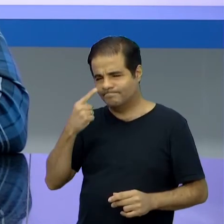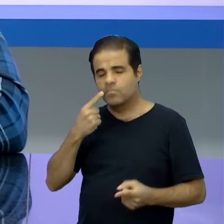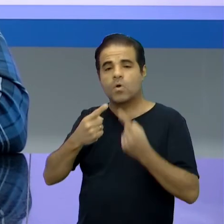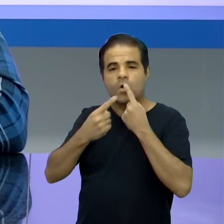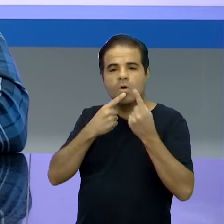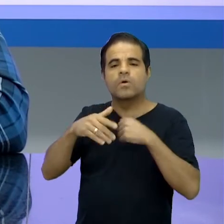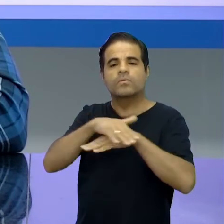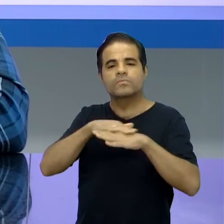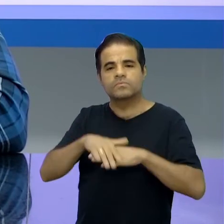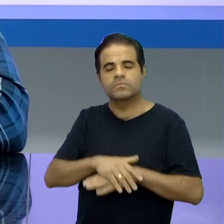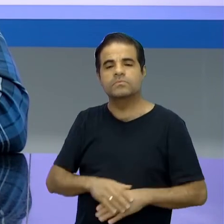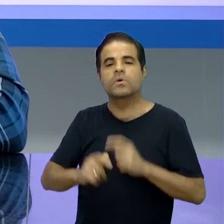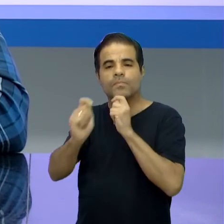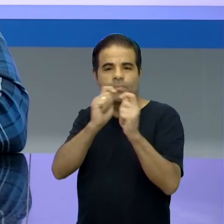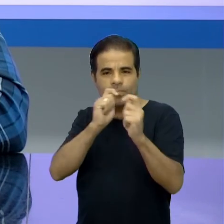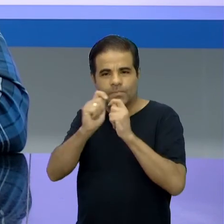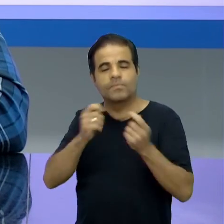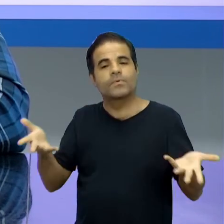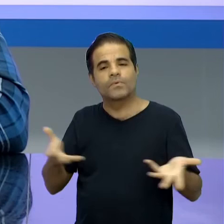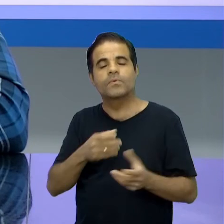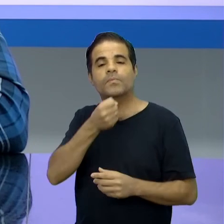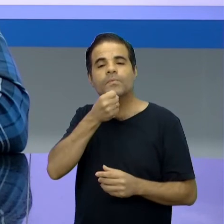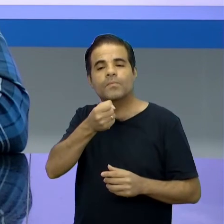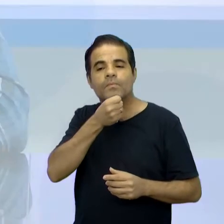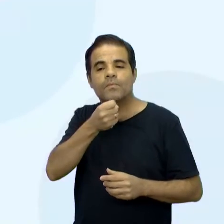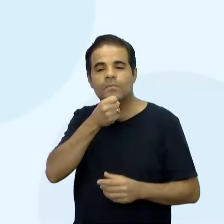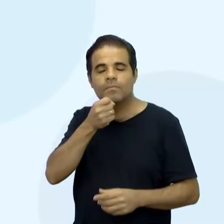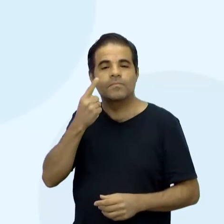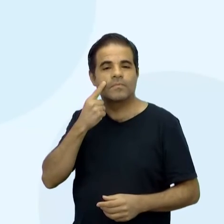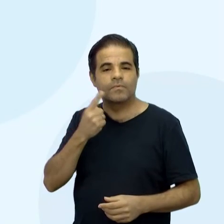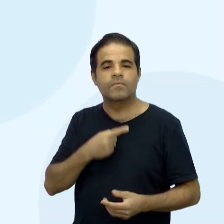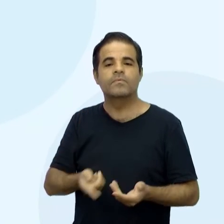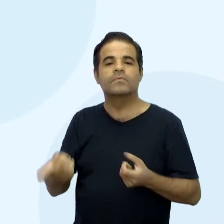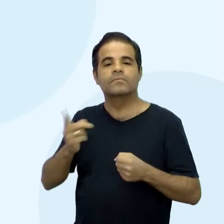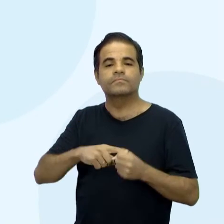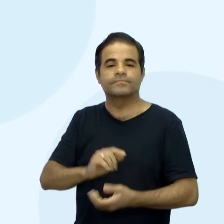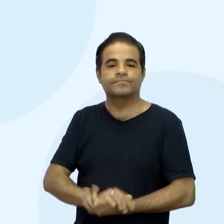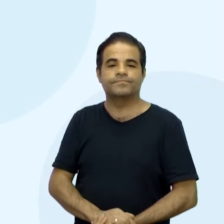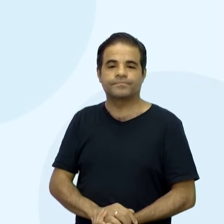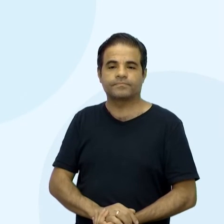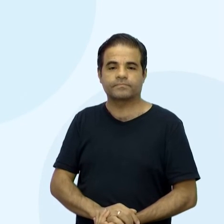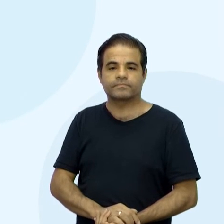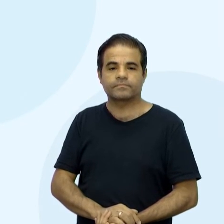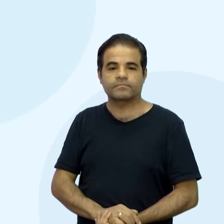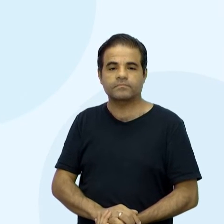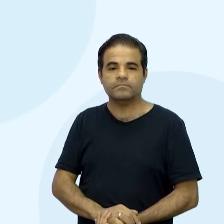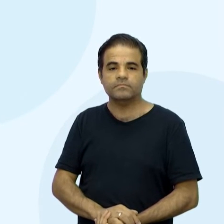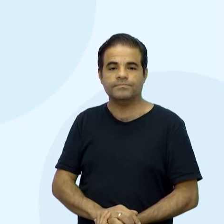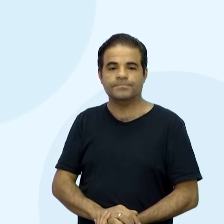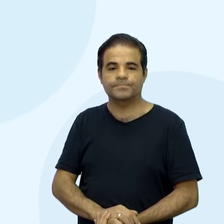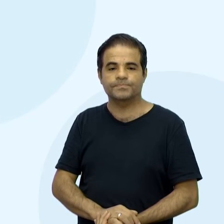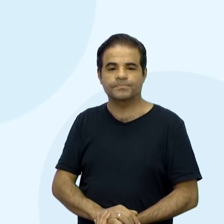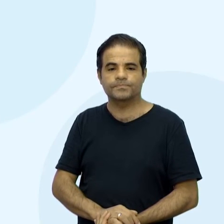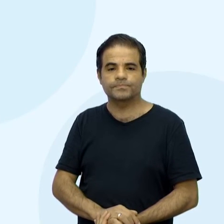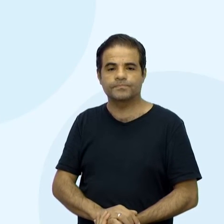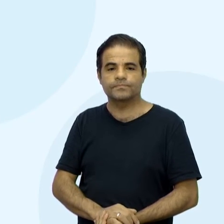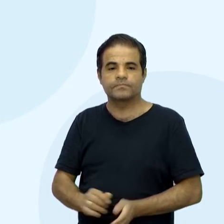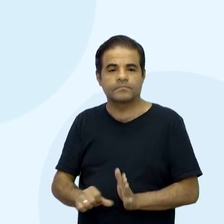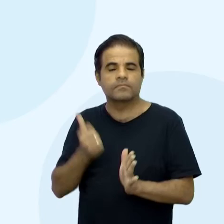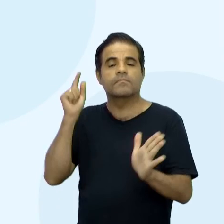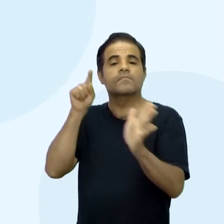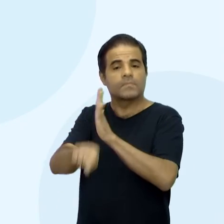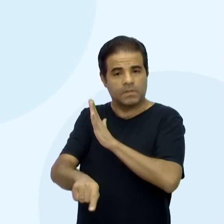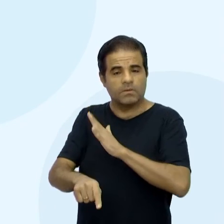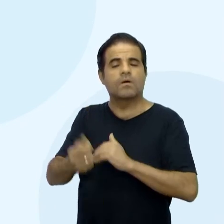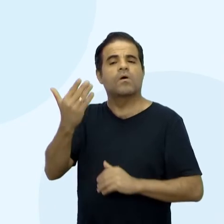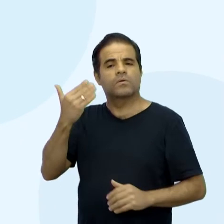falar sobre essa entrevista agorinha. Vamos lá na nossa tela, vamos recapitular a entrevista, né? Bem, primeira pergunta,